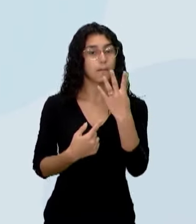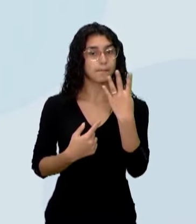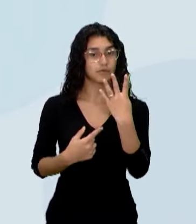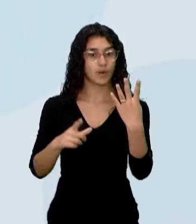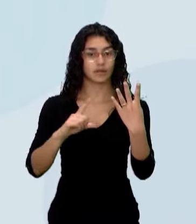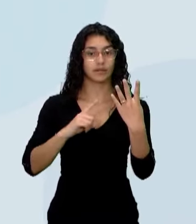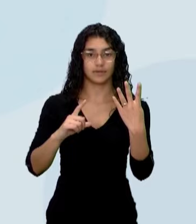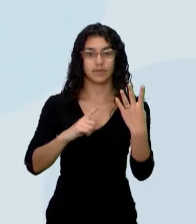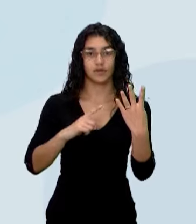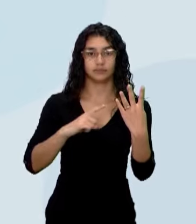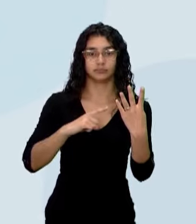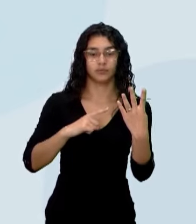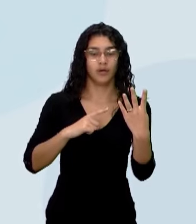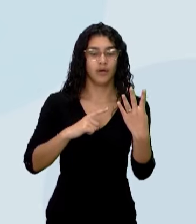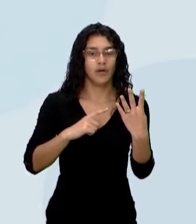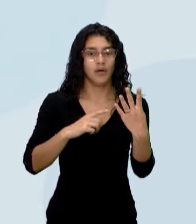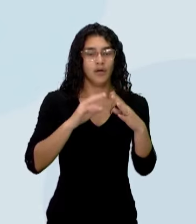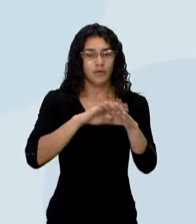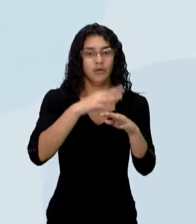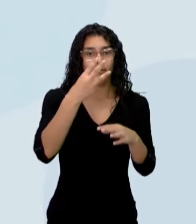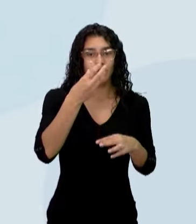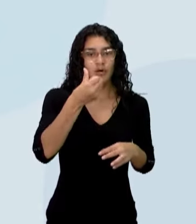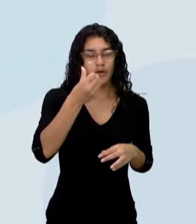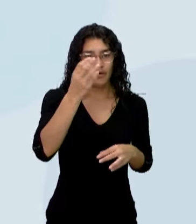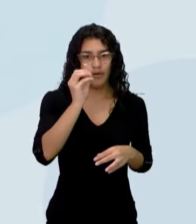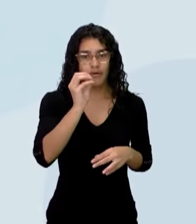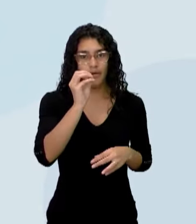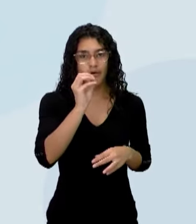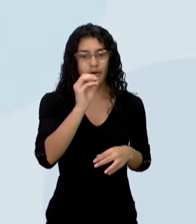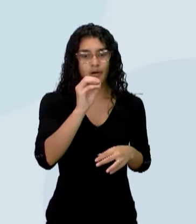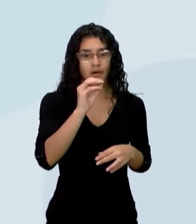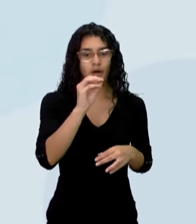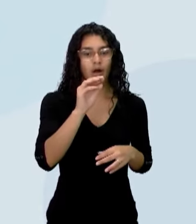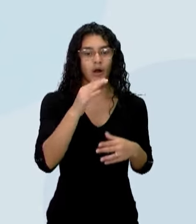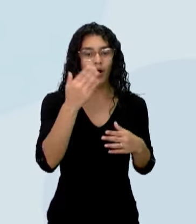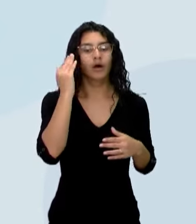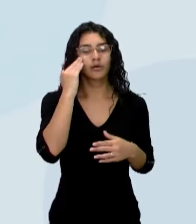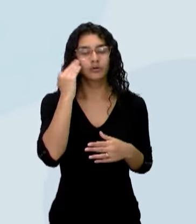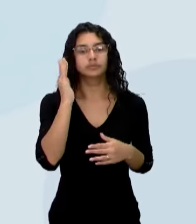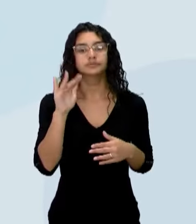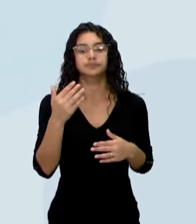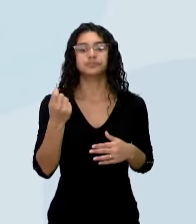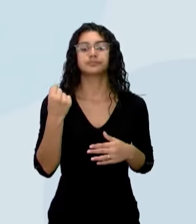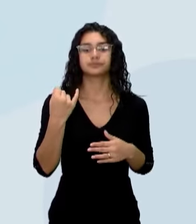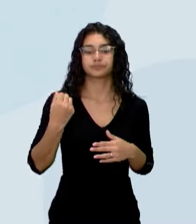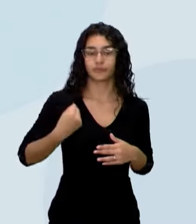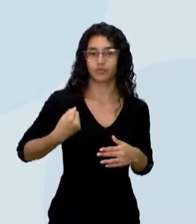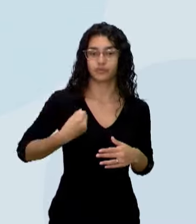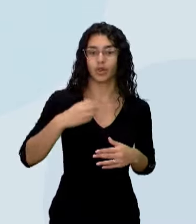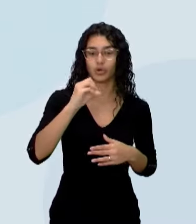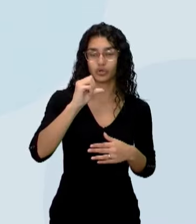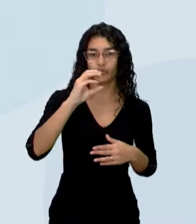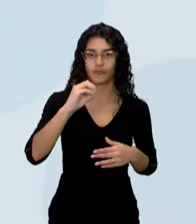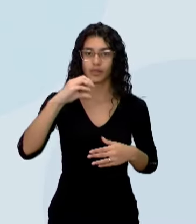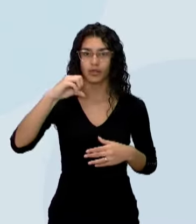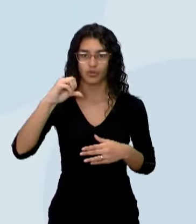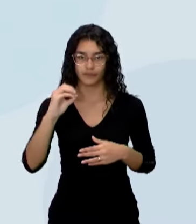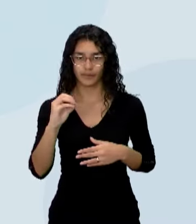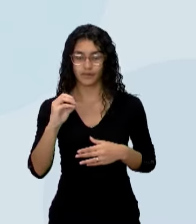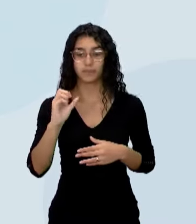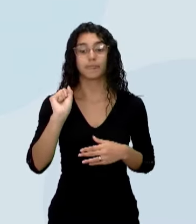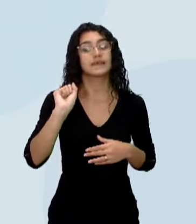aí formados, né, Vivi, eles formam 360 graus, né? Isso. Então, ó, eu já sei quanto vale esse, que é 90, aqui é 90. Legal. Se